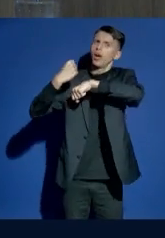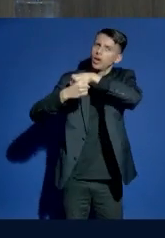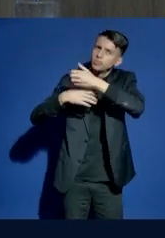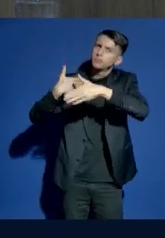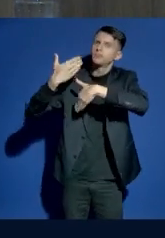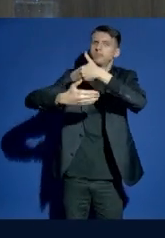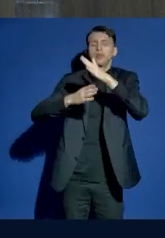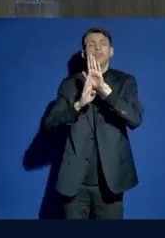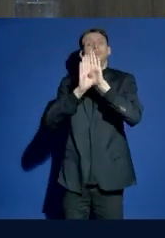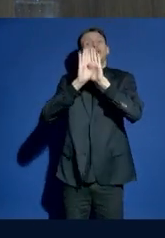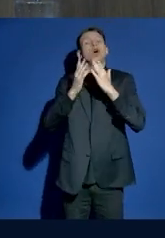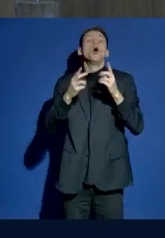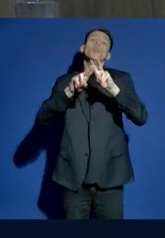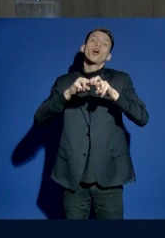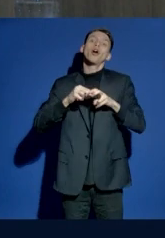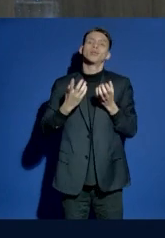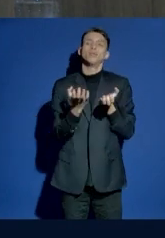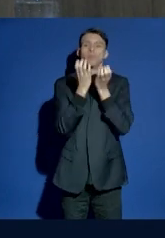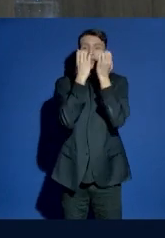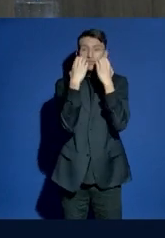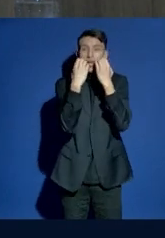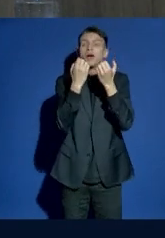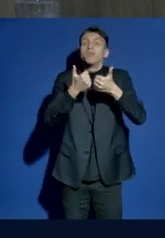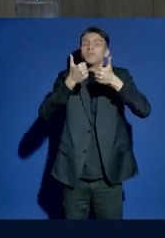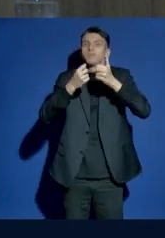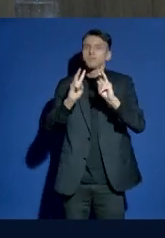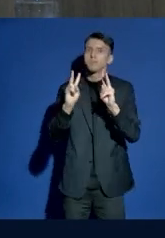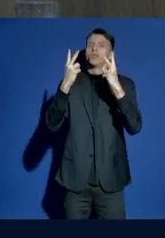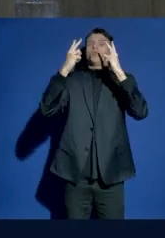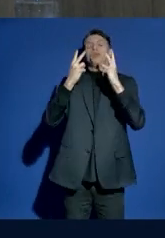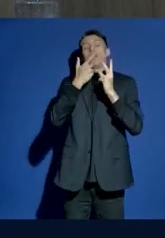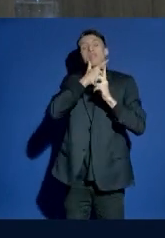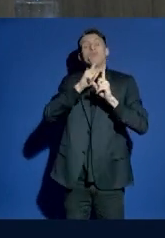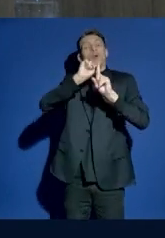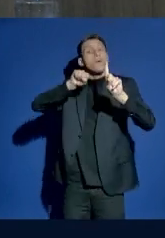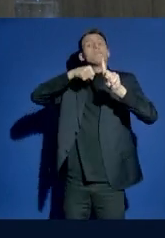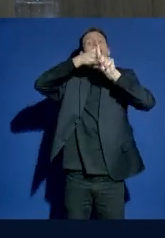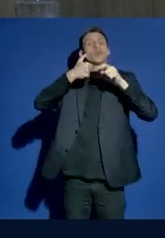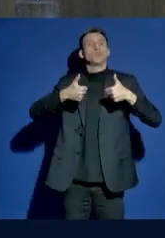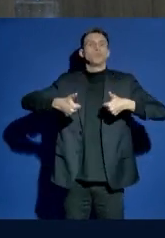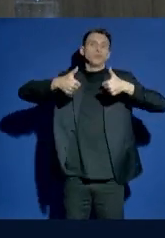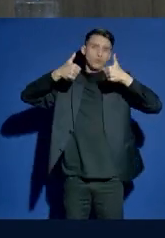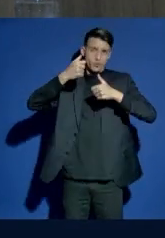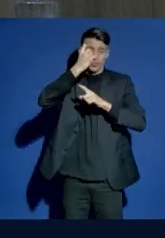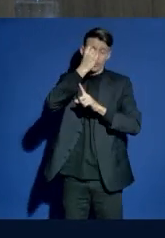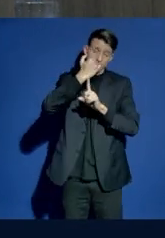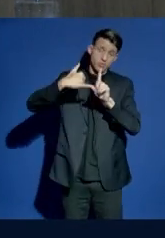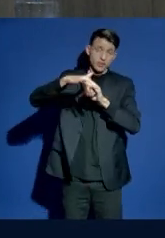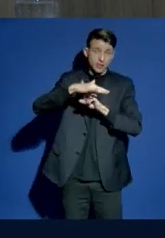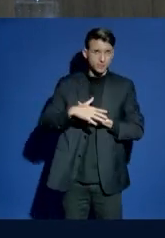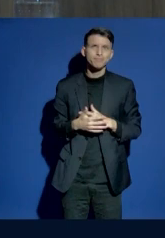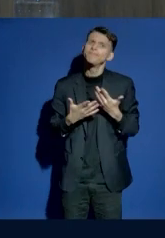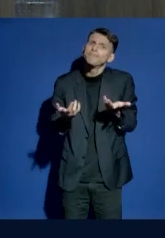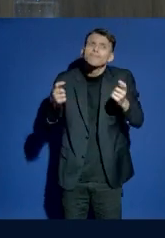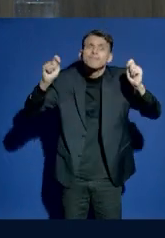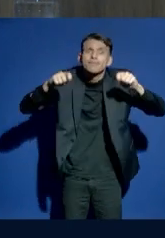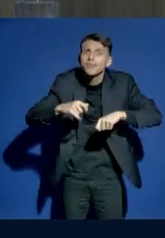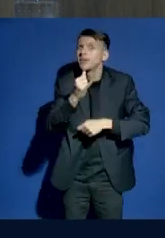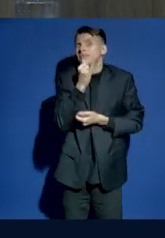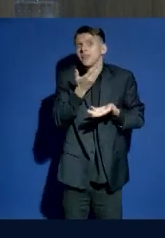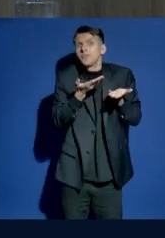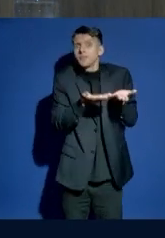agregação do valor do milho, trouxe um impacto ainda maior para a sociedade. Né? E esse é um exemplo do que o Brasil pode fazer se for ambicioso, né? E